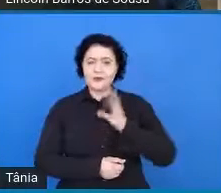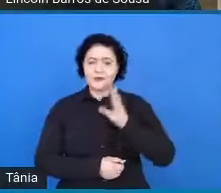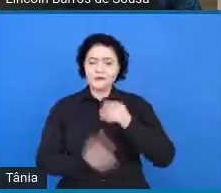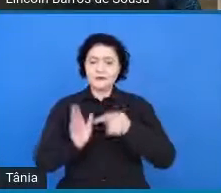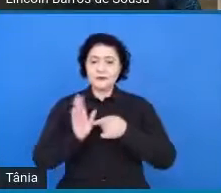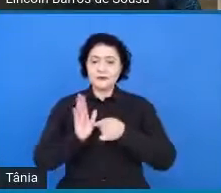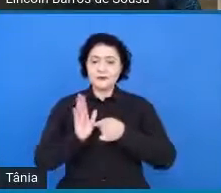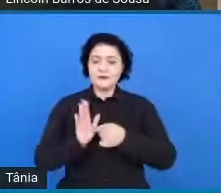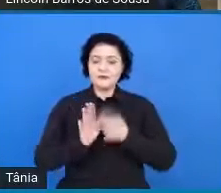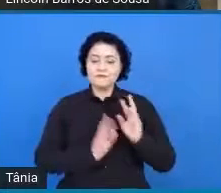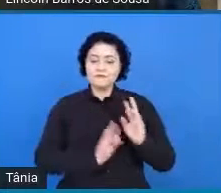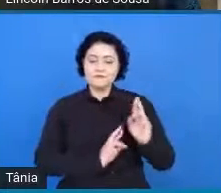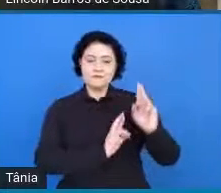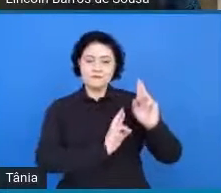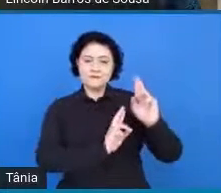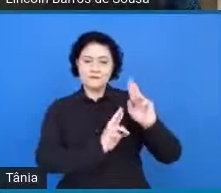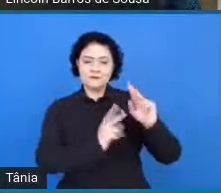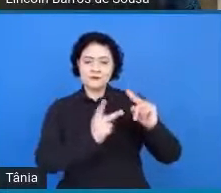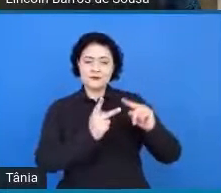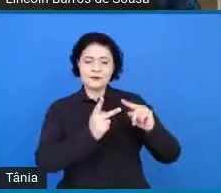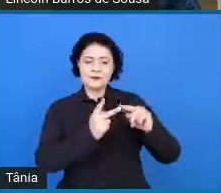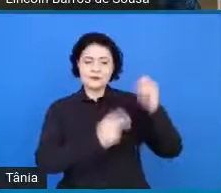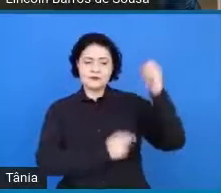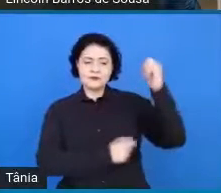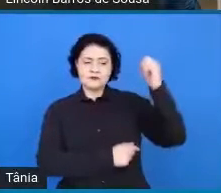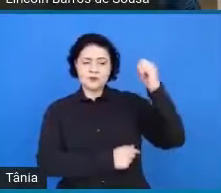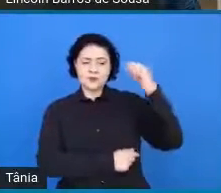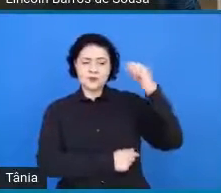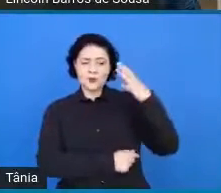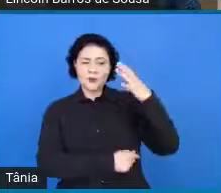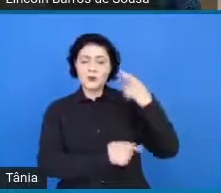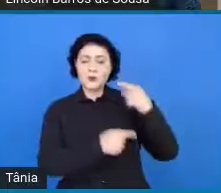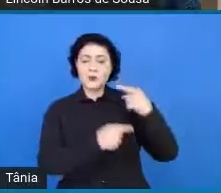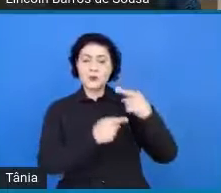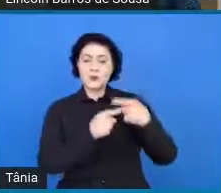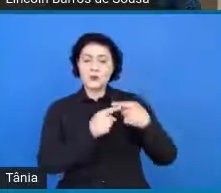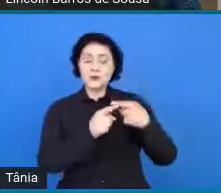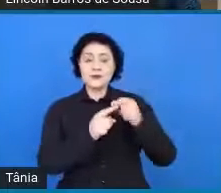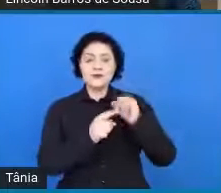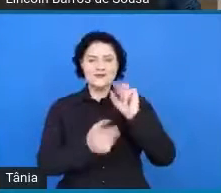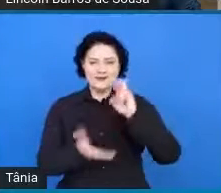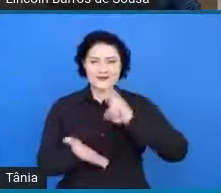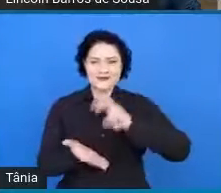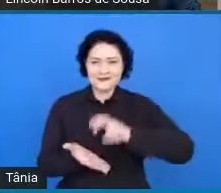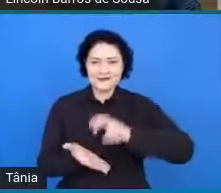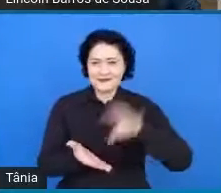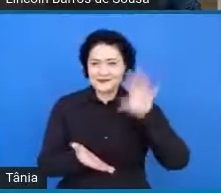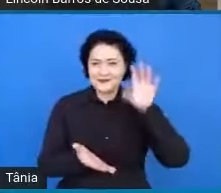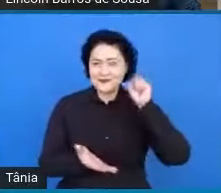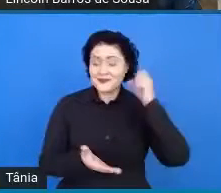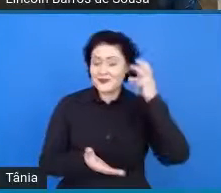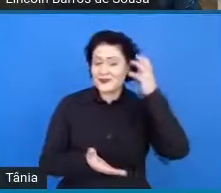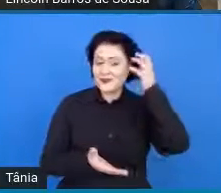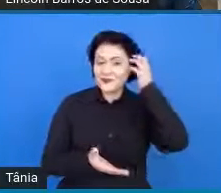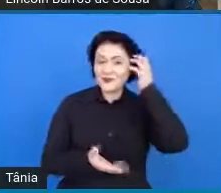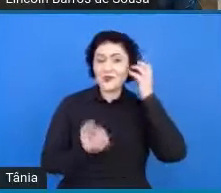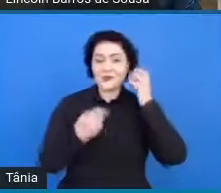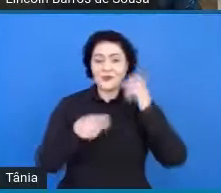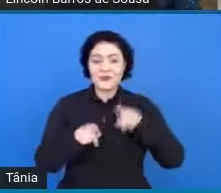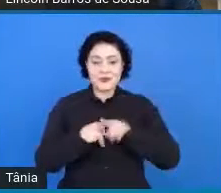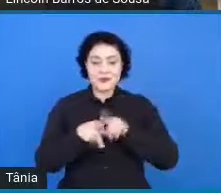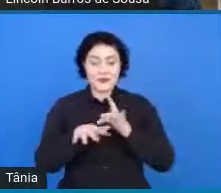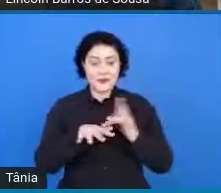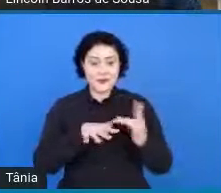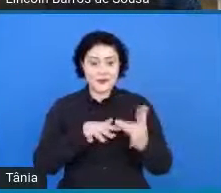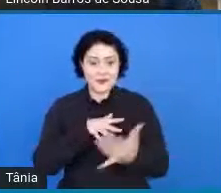esse tom de iluminação para que a gente ou está lá quem ouvi de manhã né na rádio ou quem ouve nas